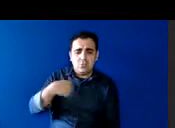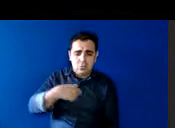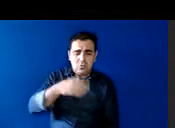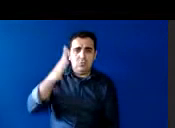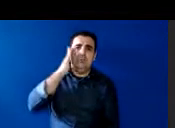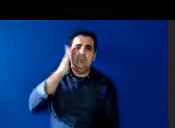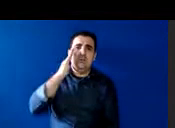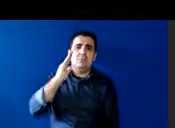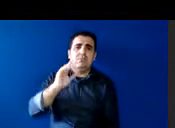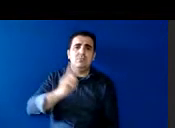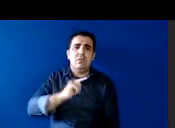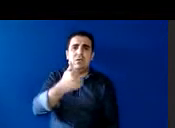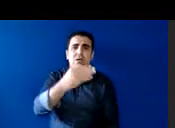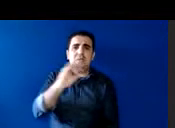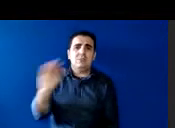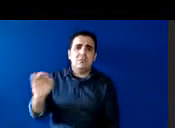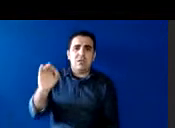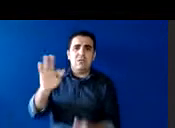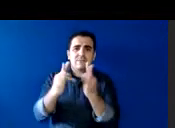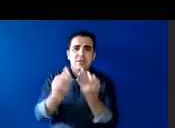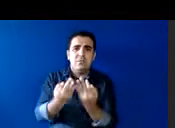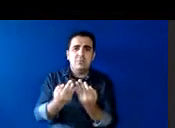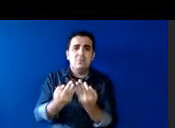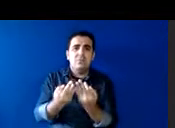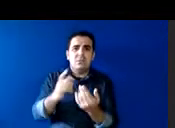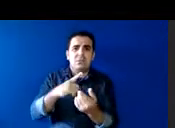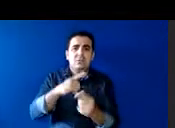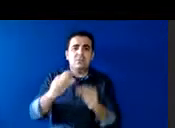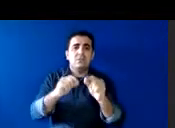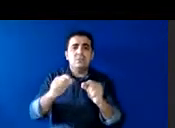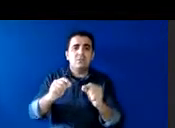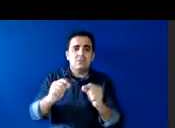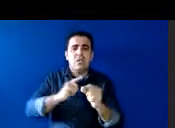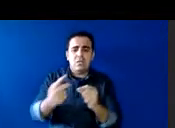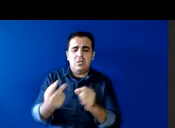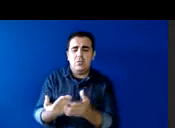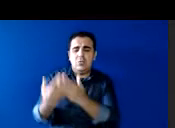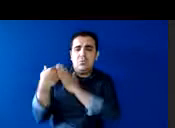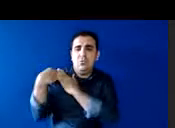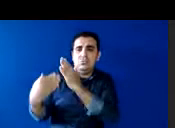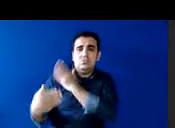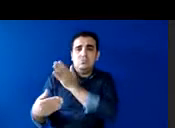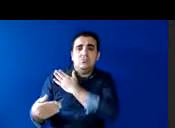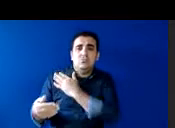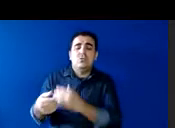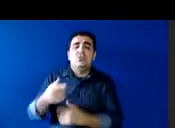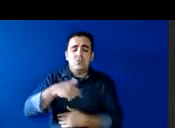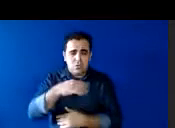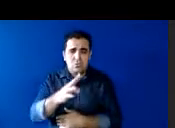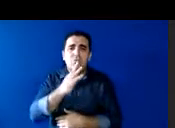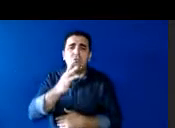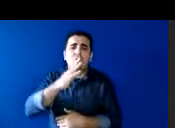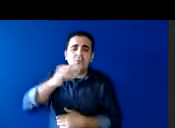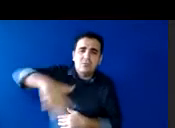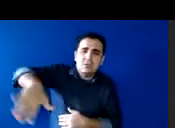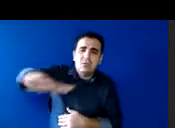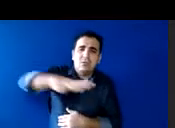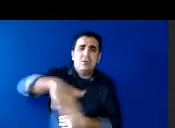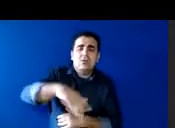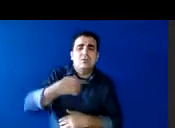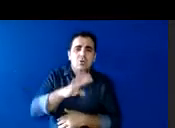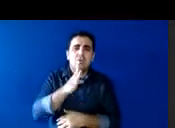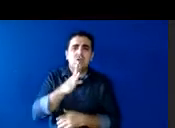as 100 famílias que está sobre os nossos cuidados, nós conhecemos nosso território, nós conhecemos